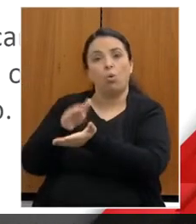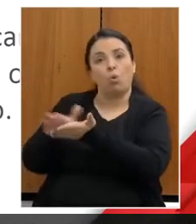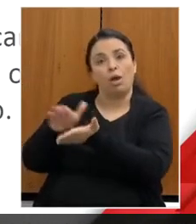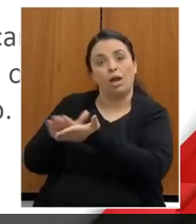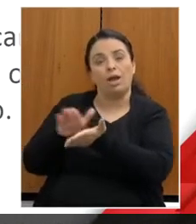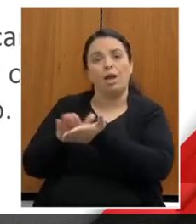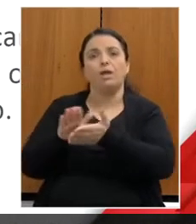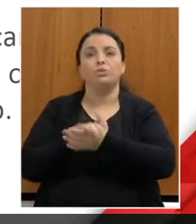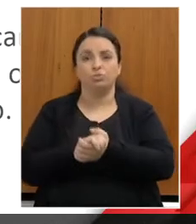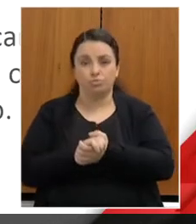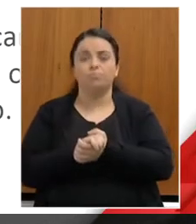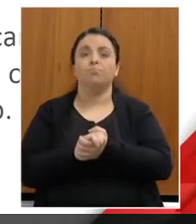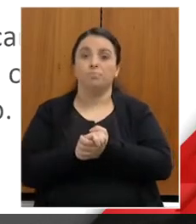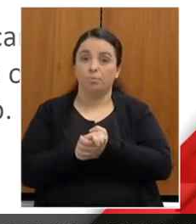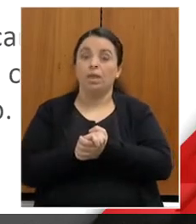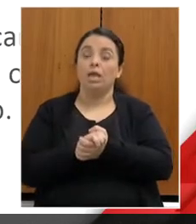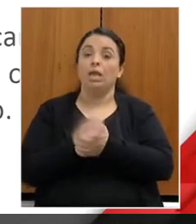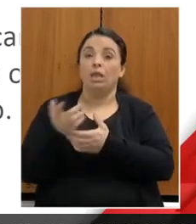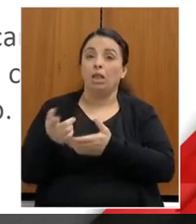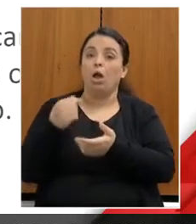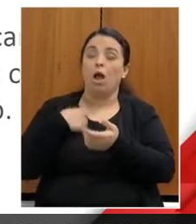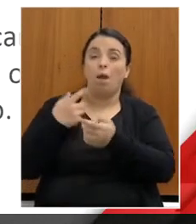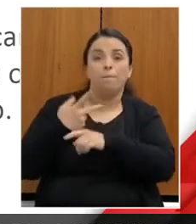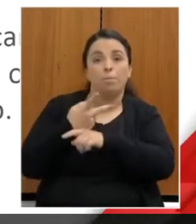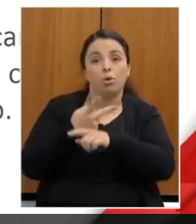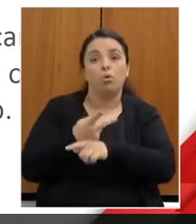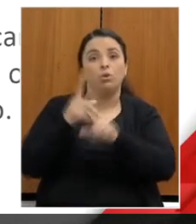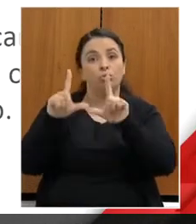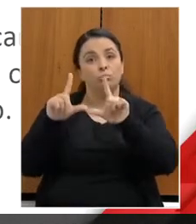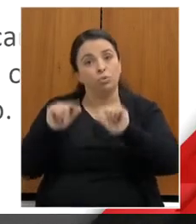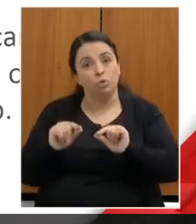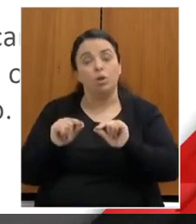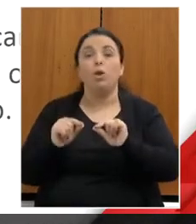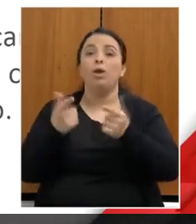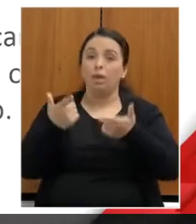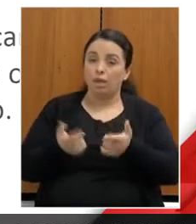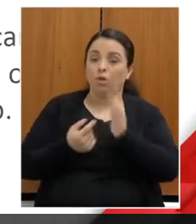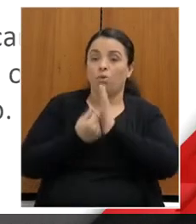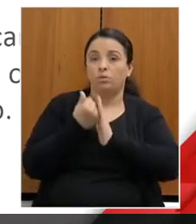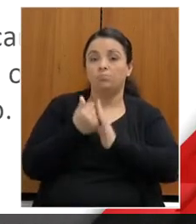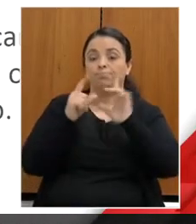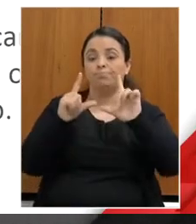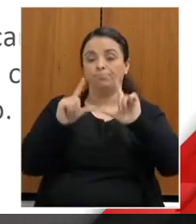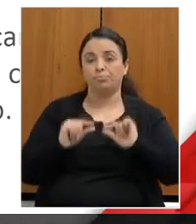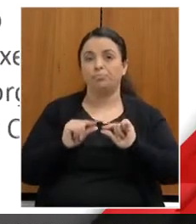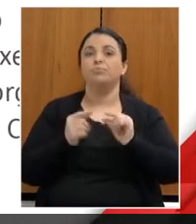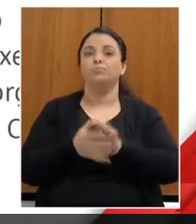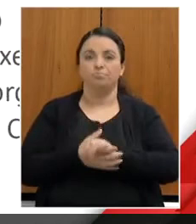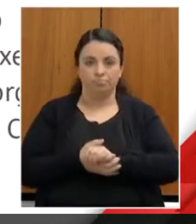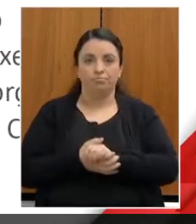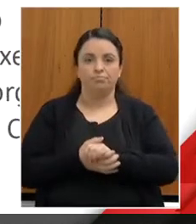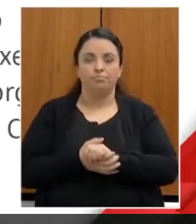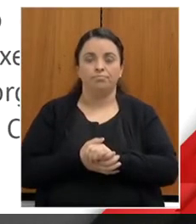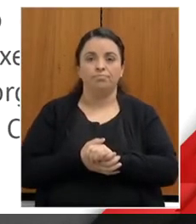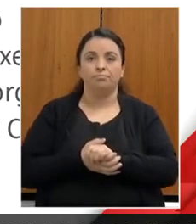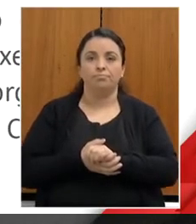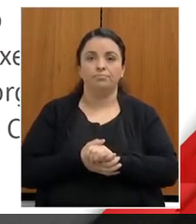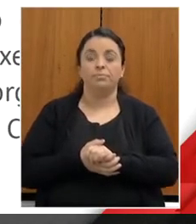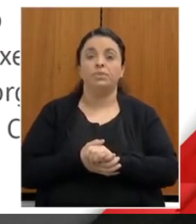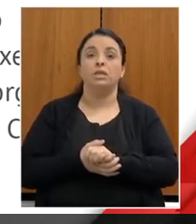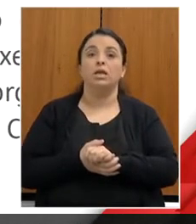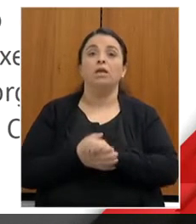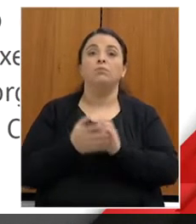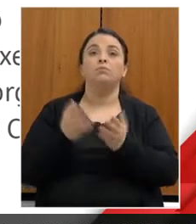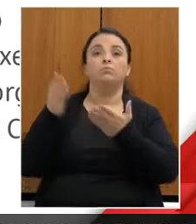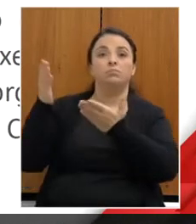foi inferior ao planejado. Então, como a demanda reduziu, a execução orçamentária também reduziu. Próximo. Em relação também